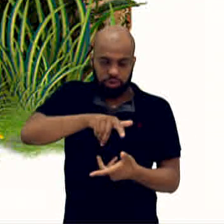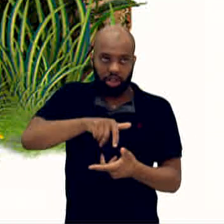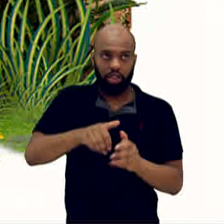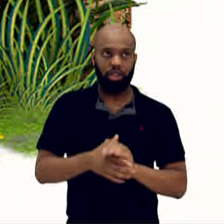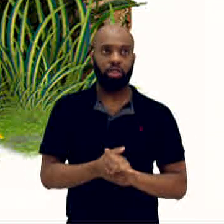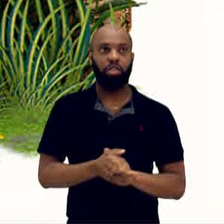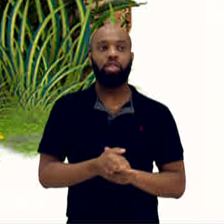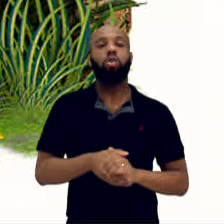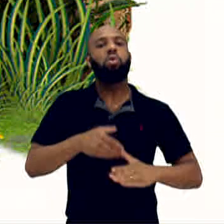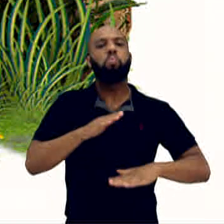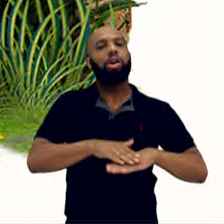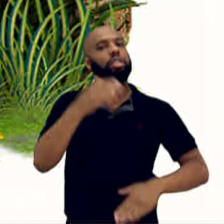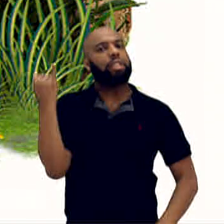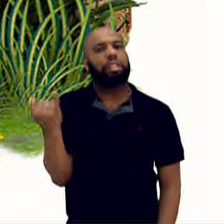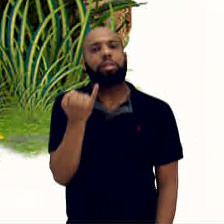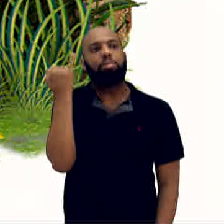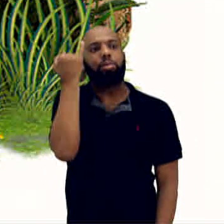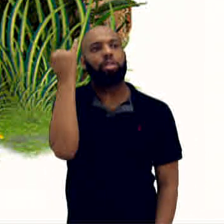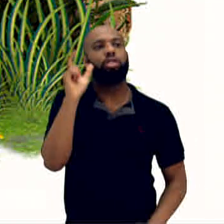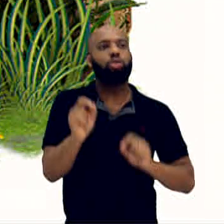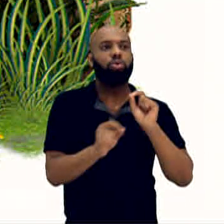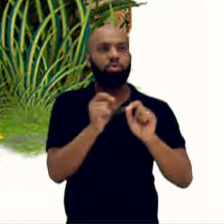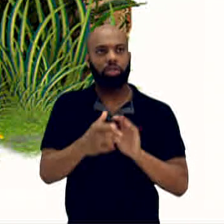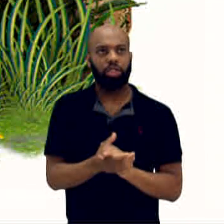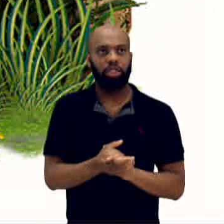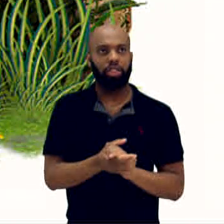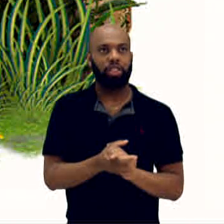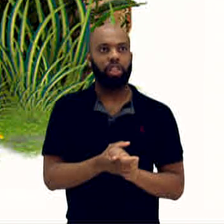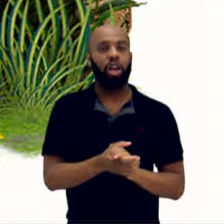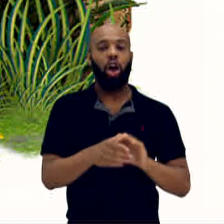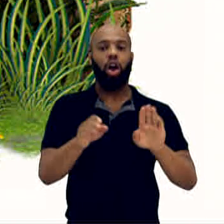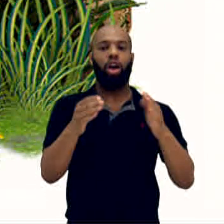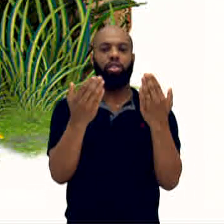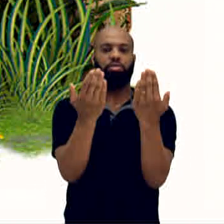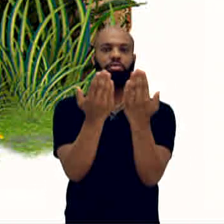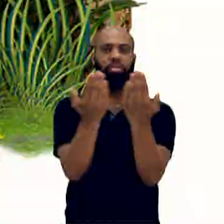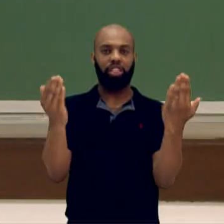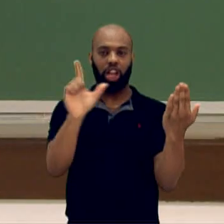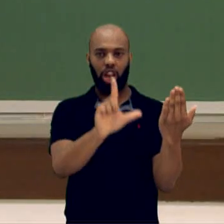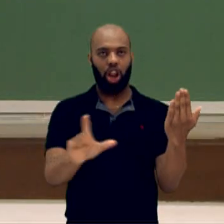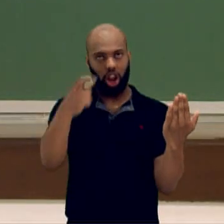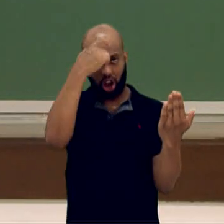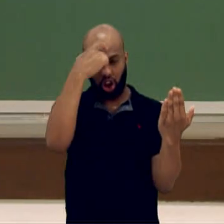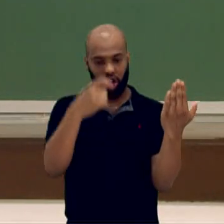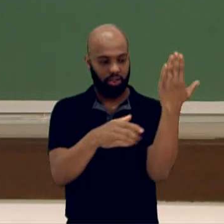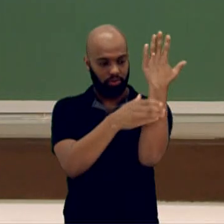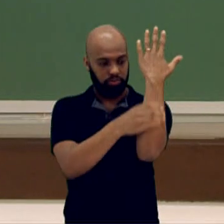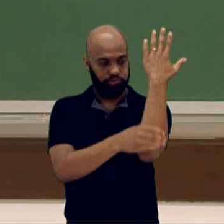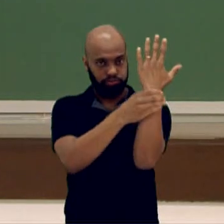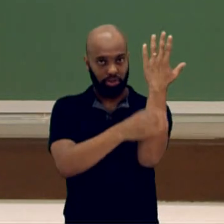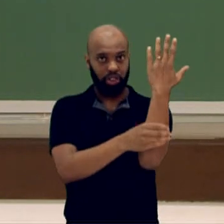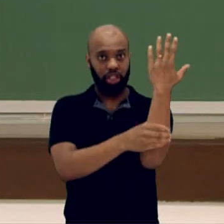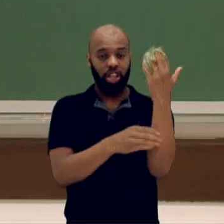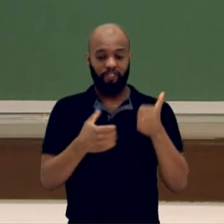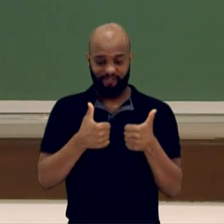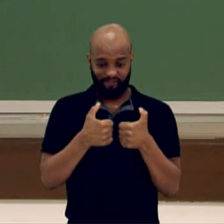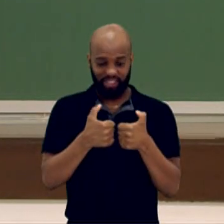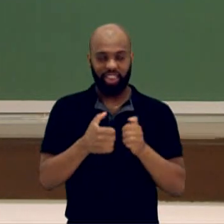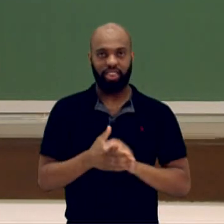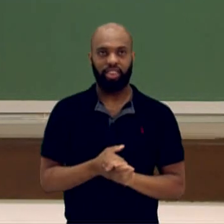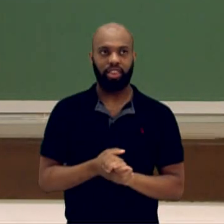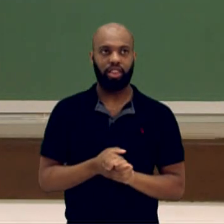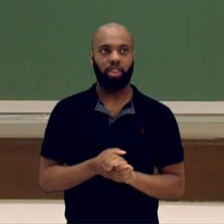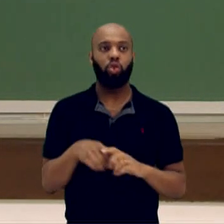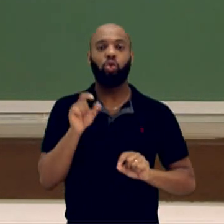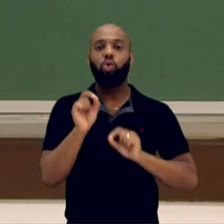fundo, o que mais importa nesse pomar, a lógica e a física, o muro e o tronco da árvore